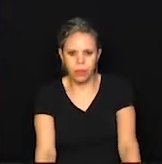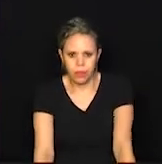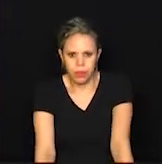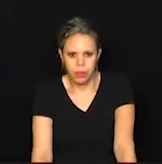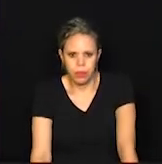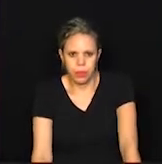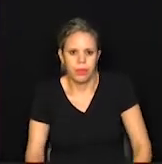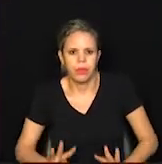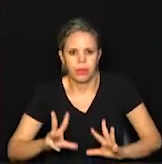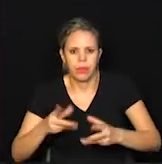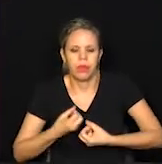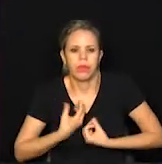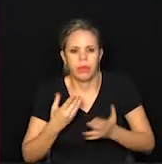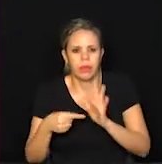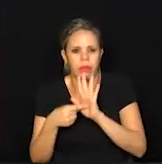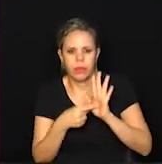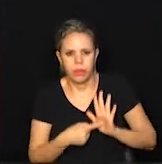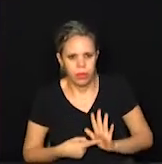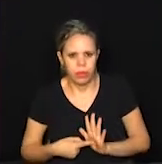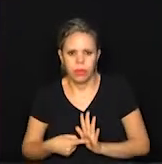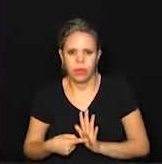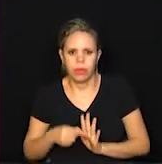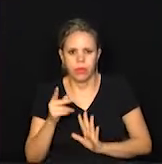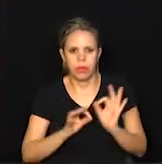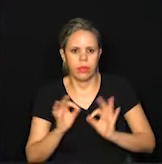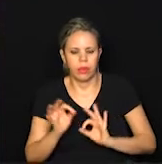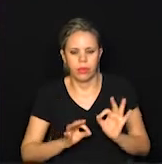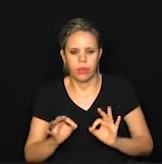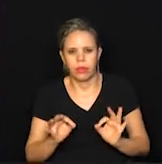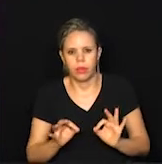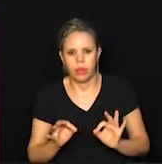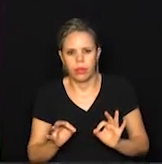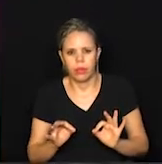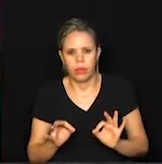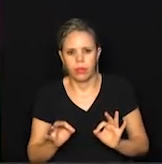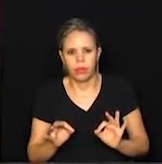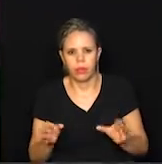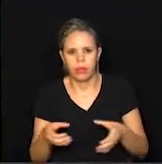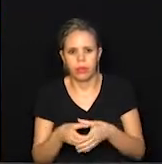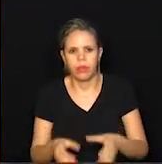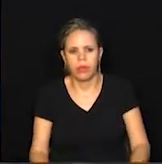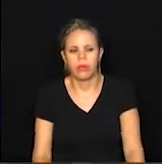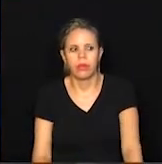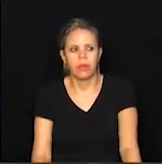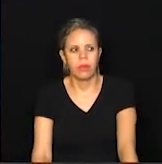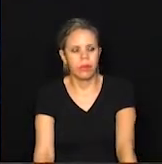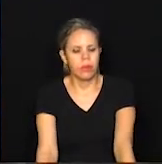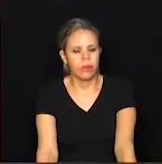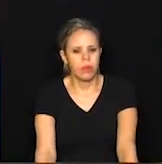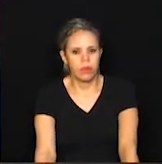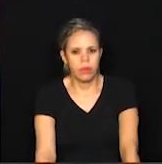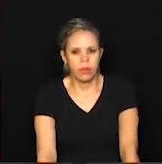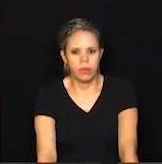por todos os dados aqui apresentados e pelo planejamento também aqui na nossa comissão.